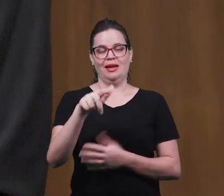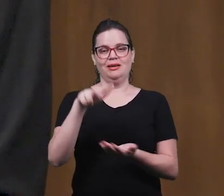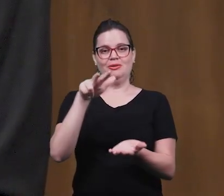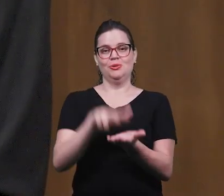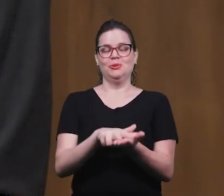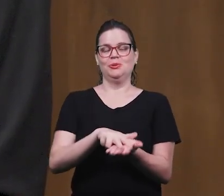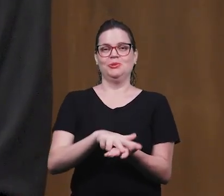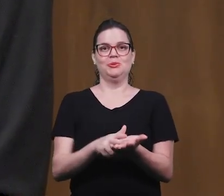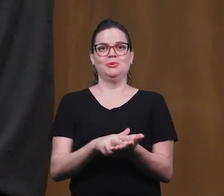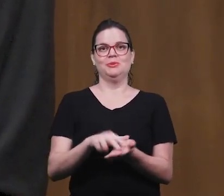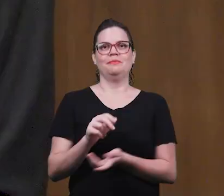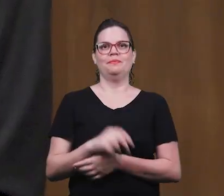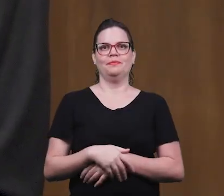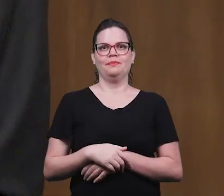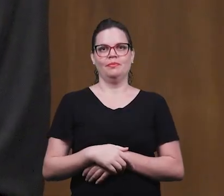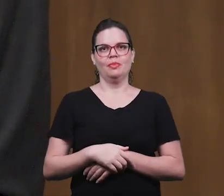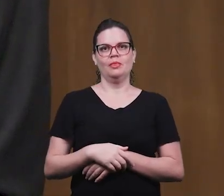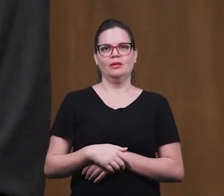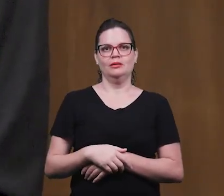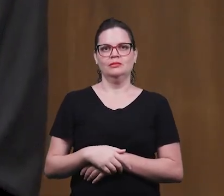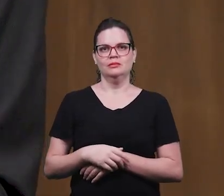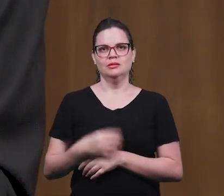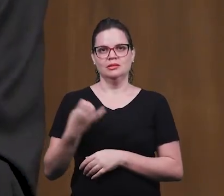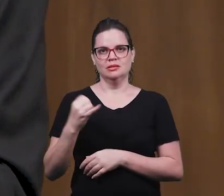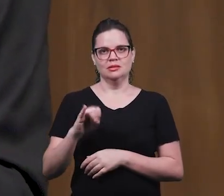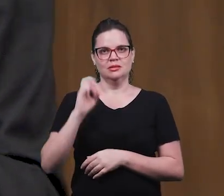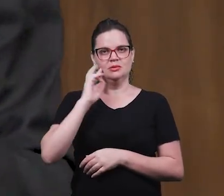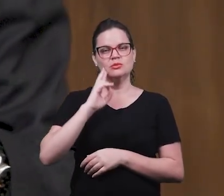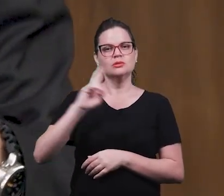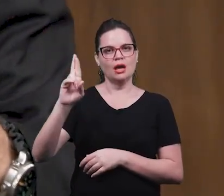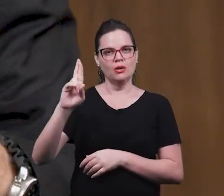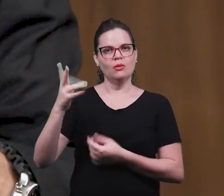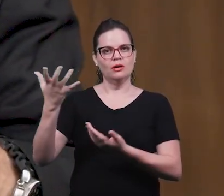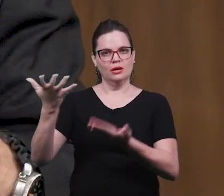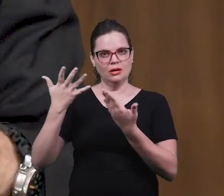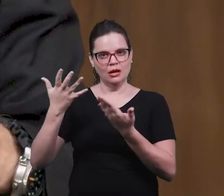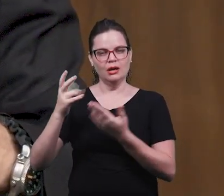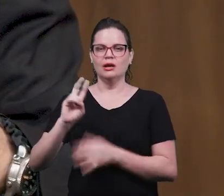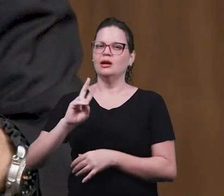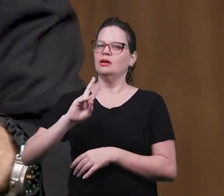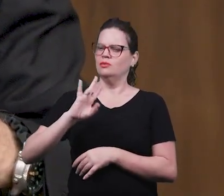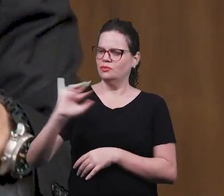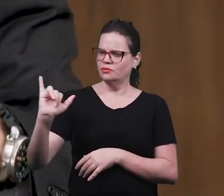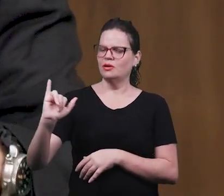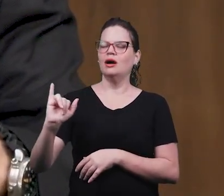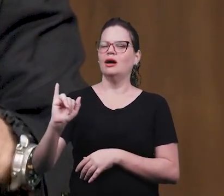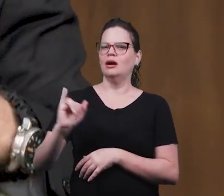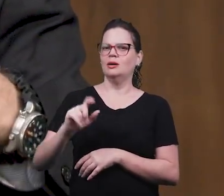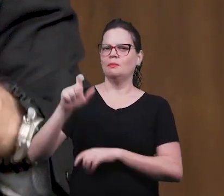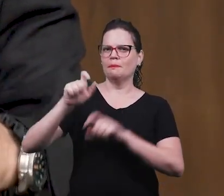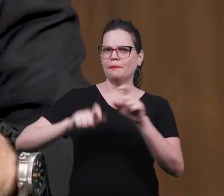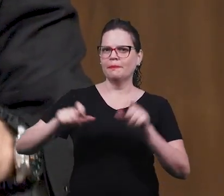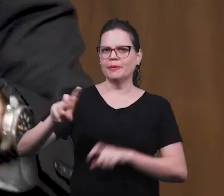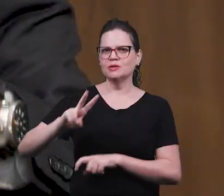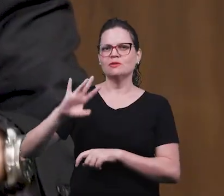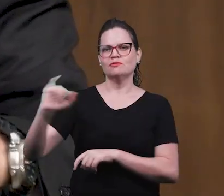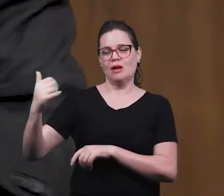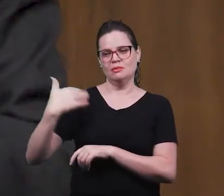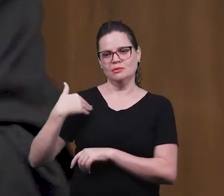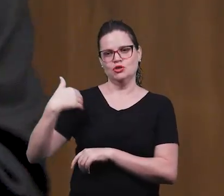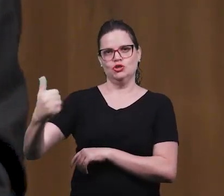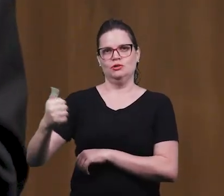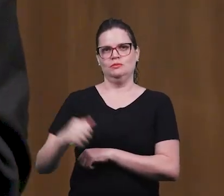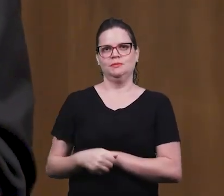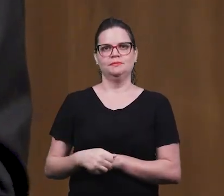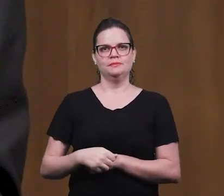Se o Senhor né, tem um propósito nisso, né, vai chegar um chamado lá onde eu estou trabalhando.